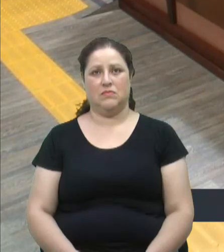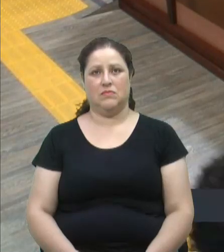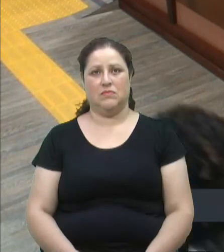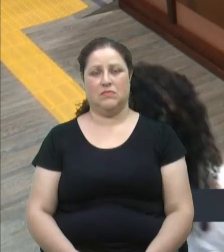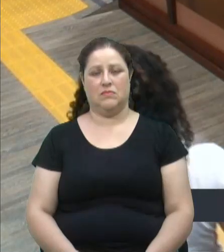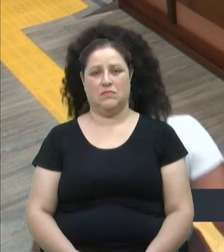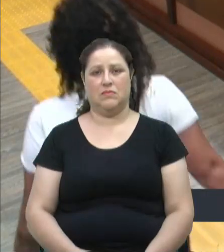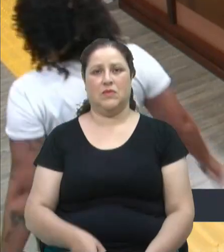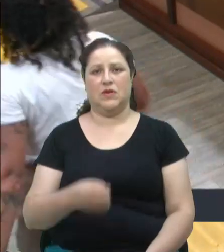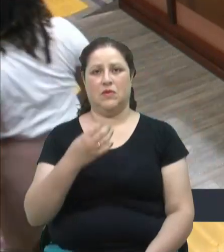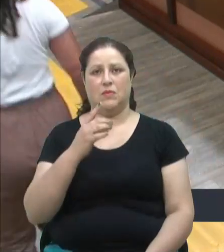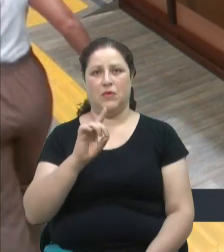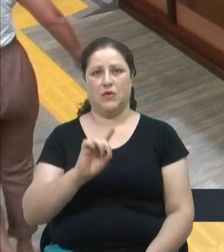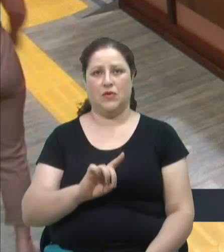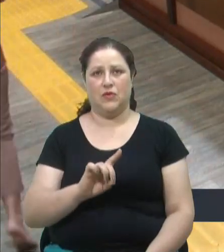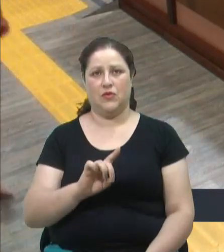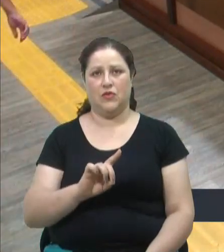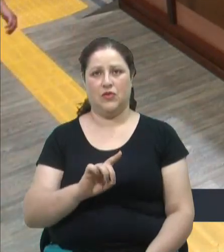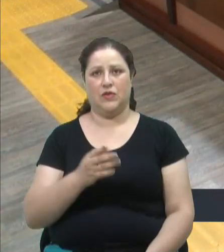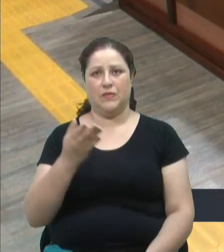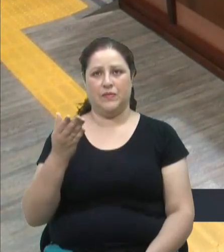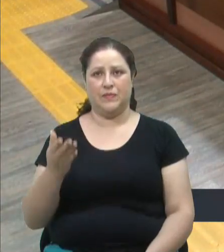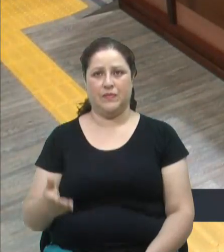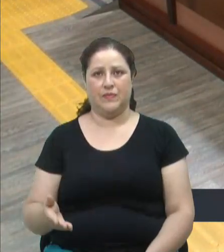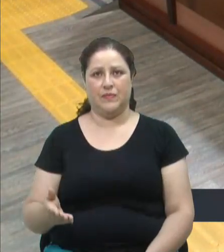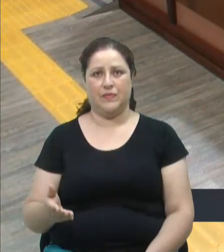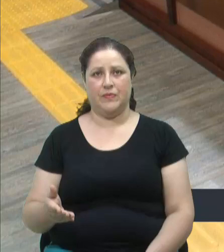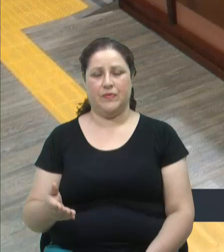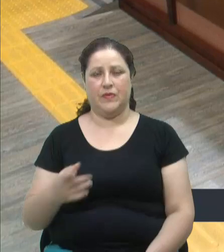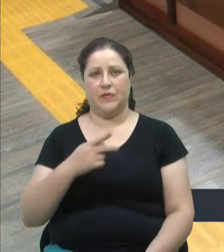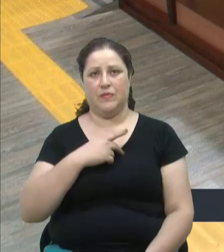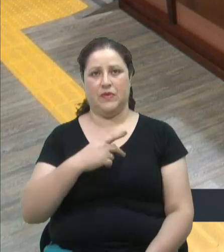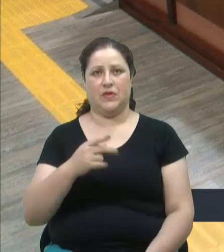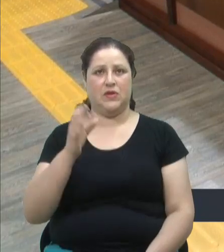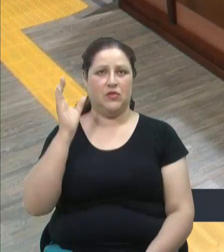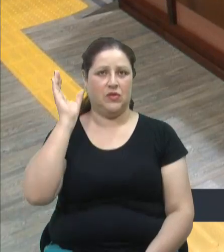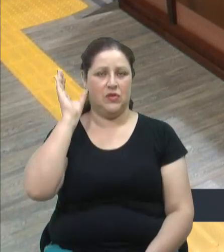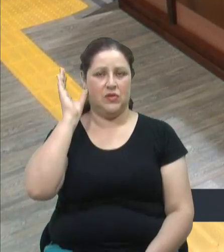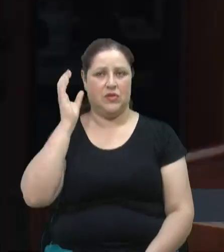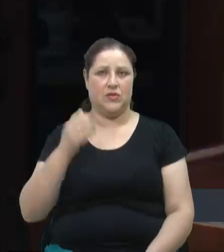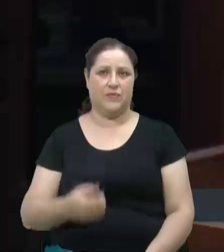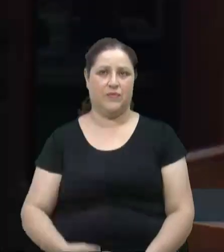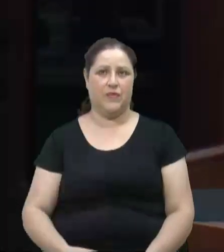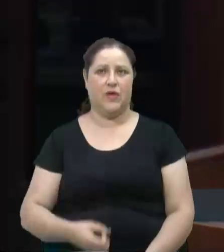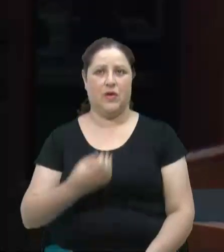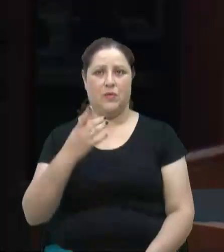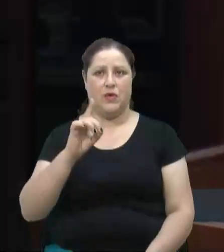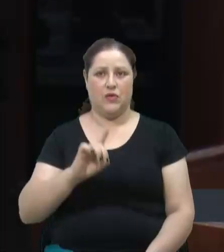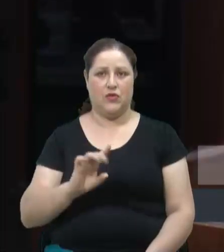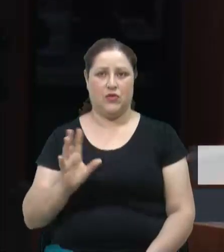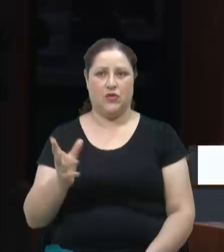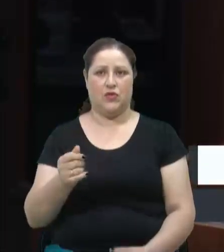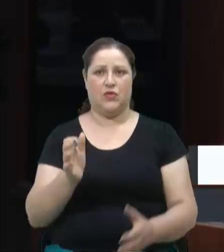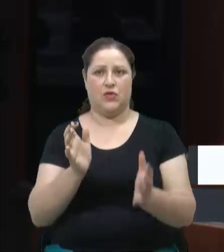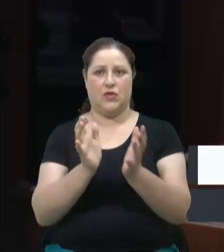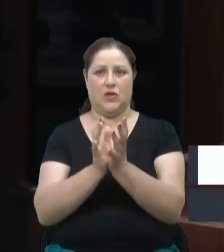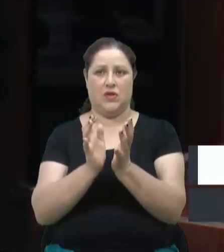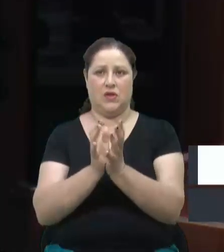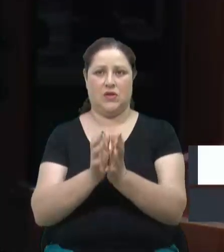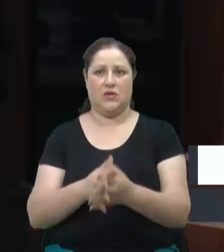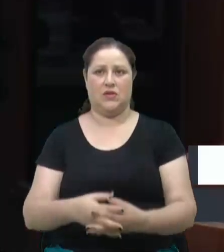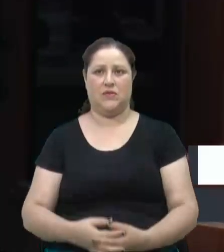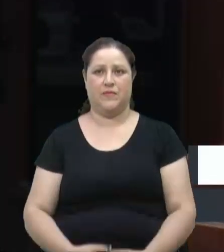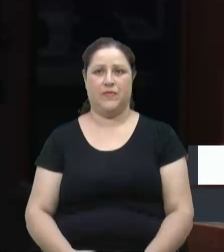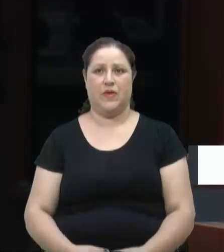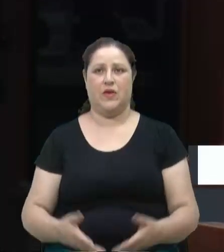Bom dia, senhor em exercício, presidente, vereador Cadore. Bom dia aos colegas. Eu tenho que